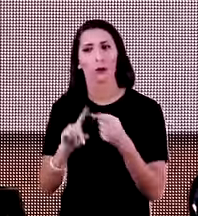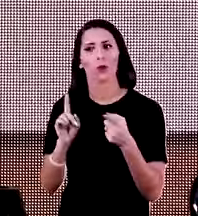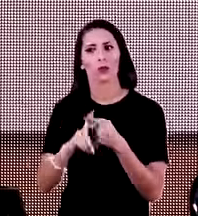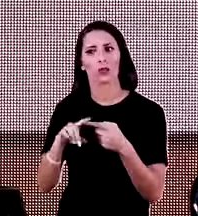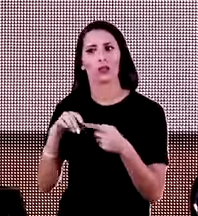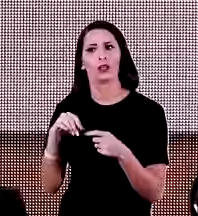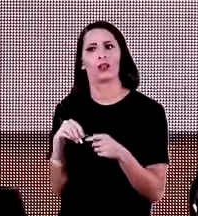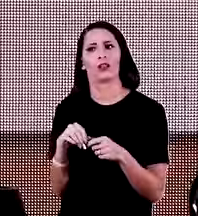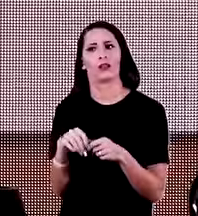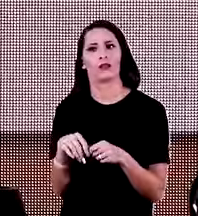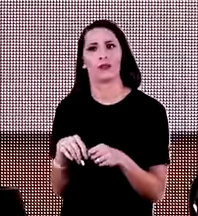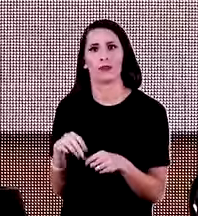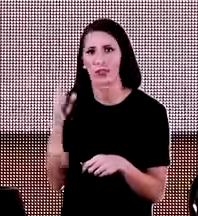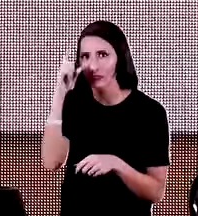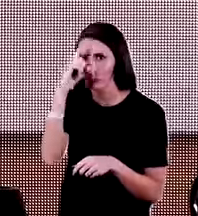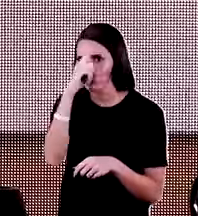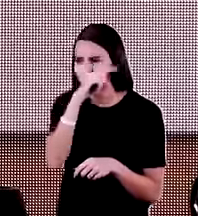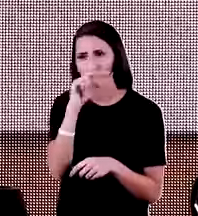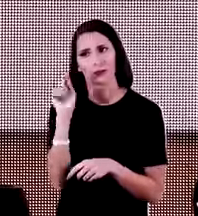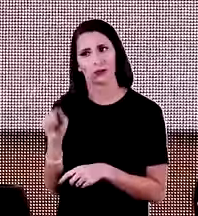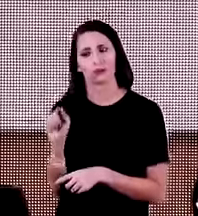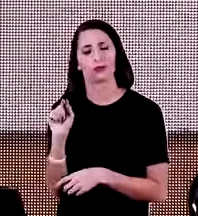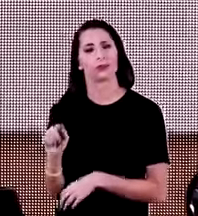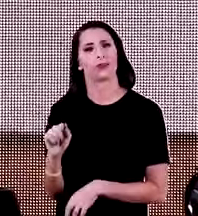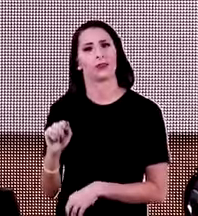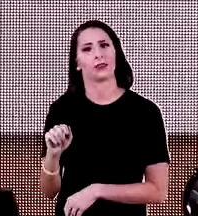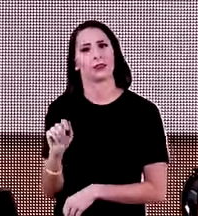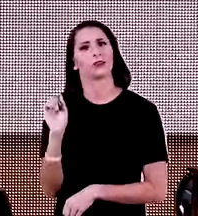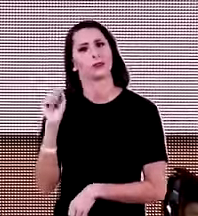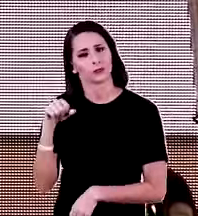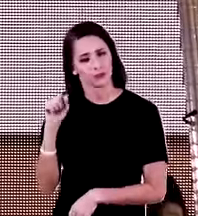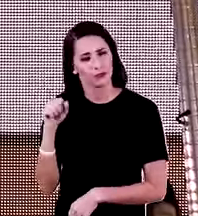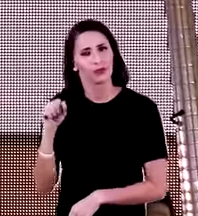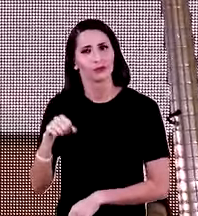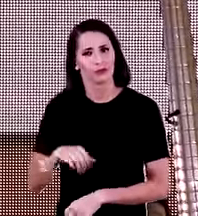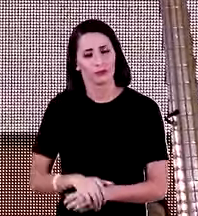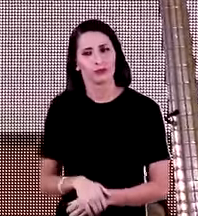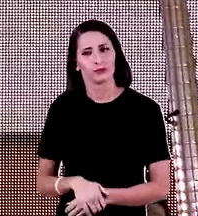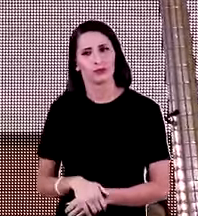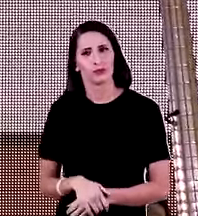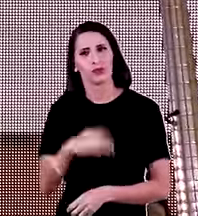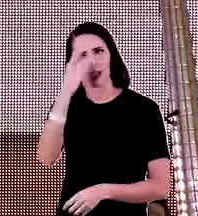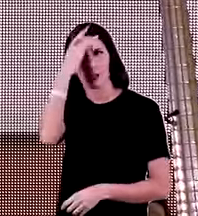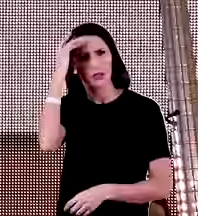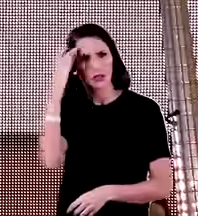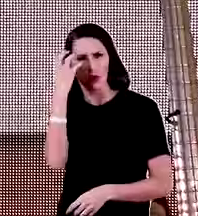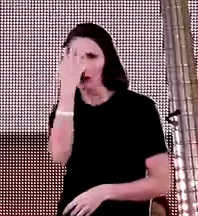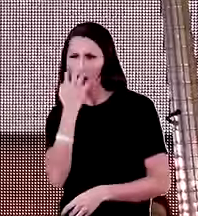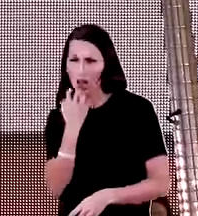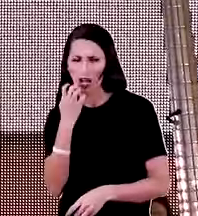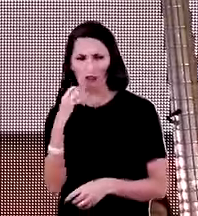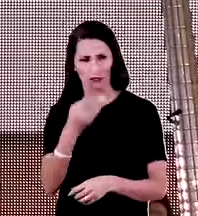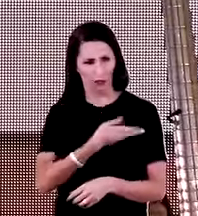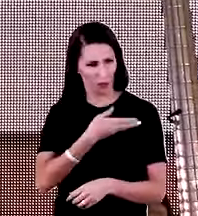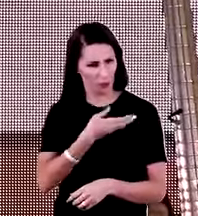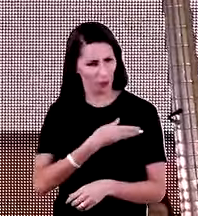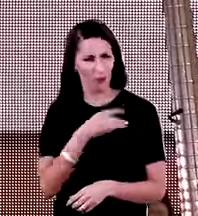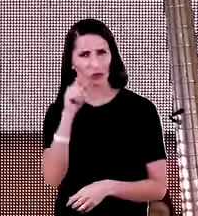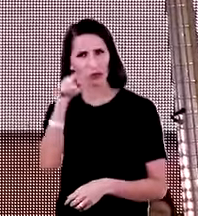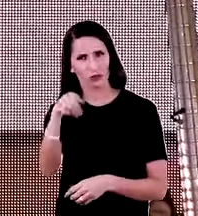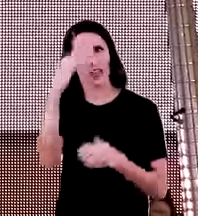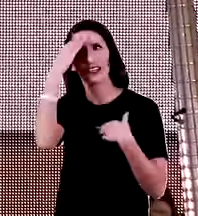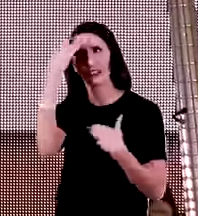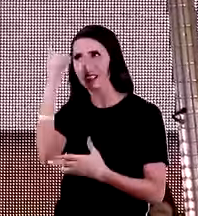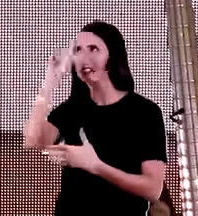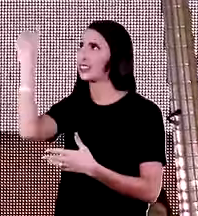todos os sentidos para você. É ou não é, gente? Aí a pessoa fica com raiva de ter um amigo desse, tu devia agradecer a Deus um presente desse, a pessoa